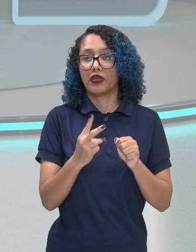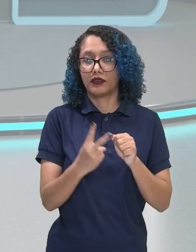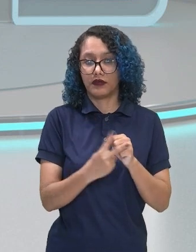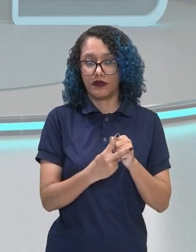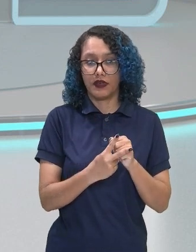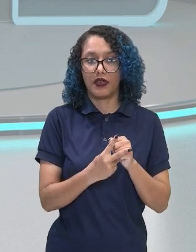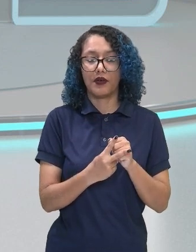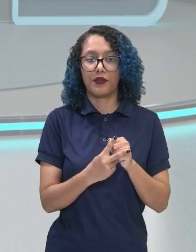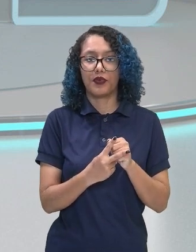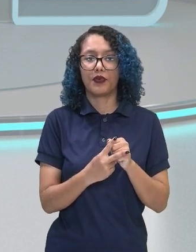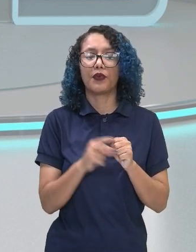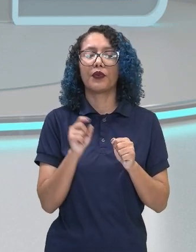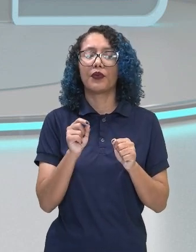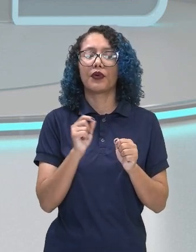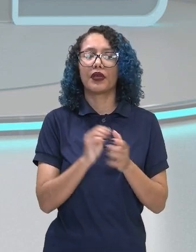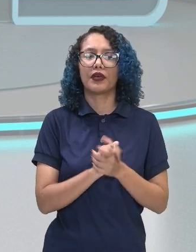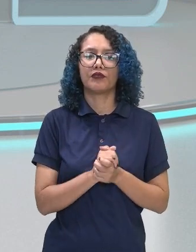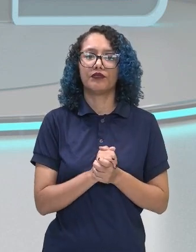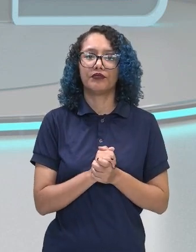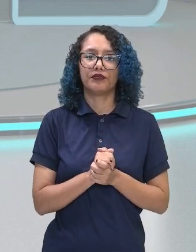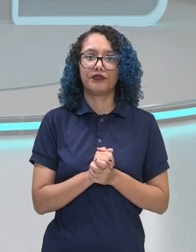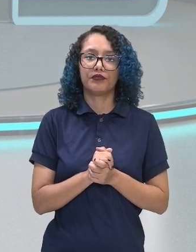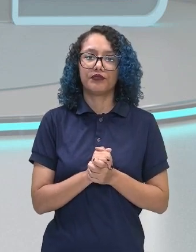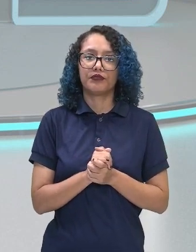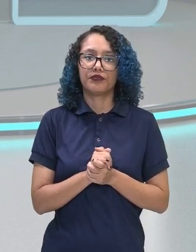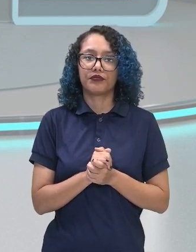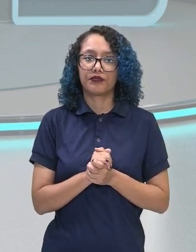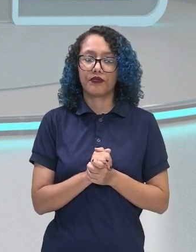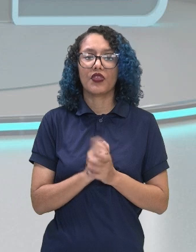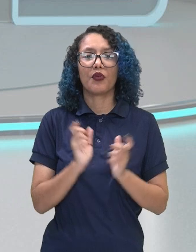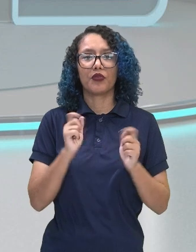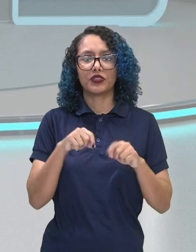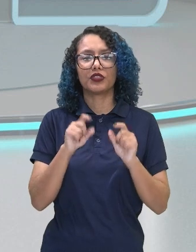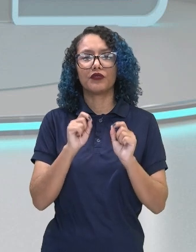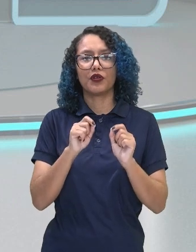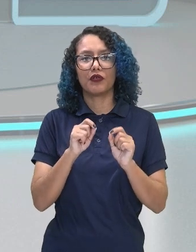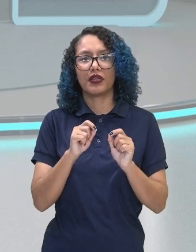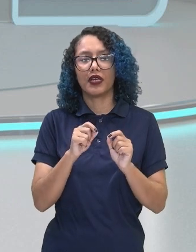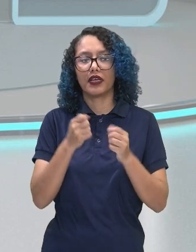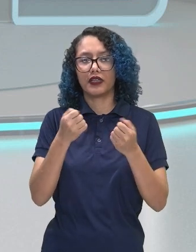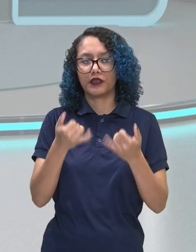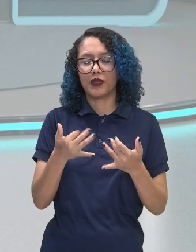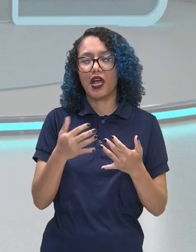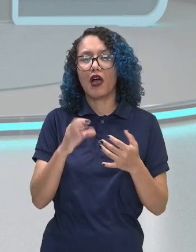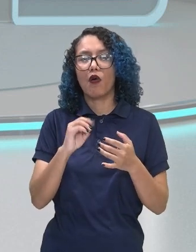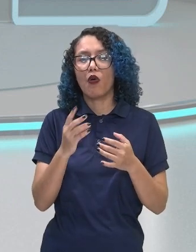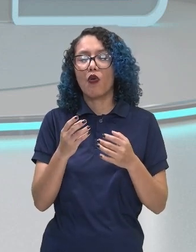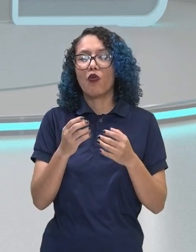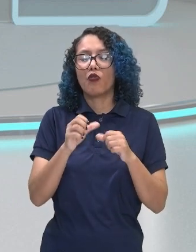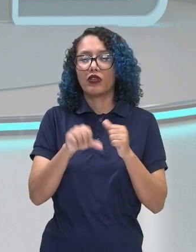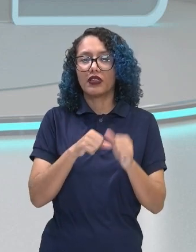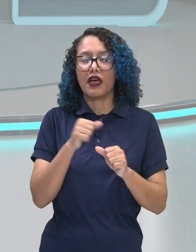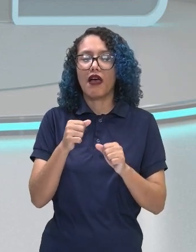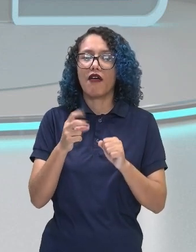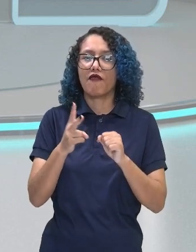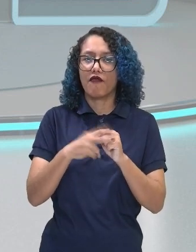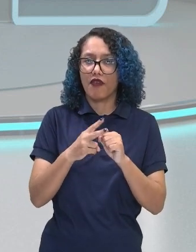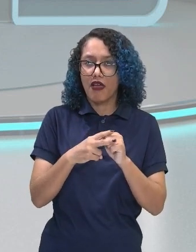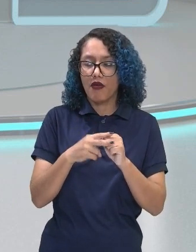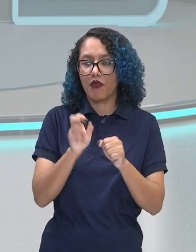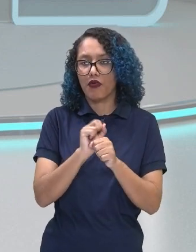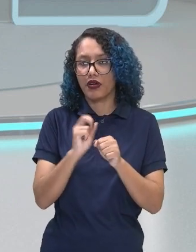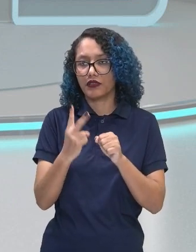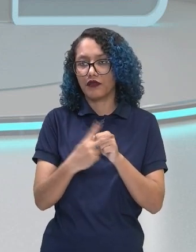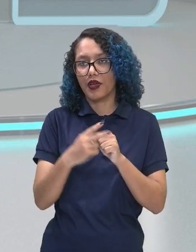muito conectados, né? Eles servem para descrever ou modificar um verbo, um adjetivo ou um outro advérbio. Essa é a função